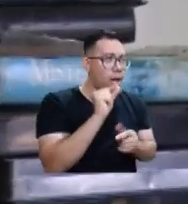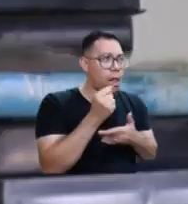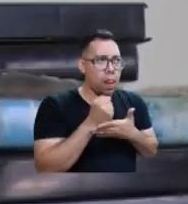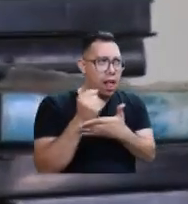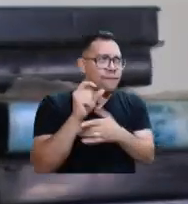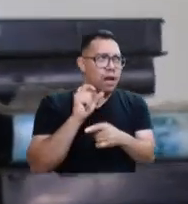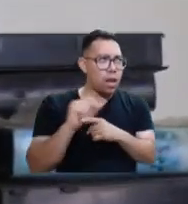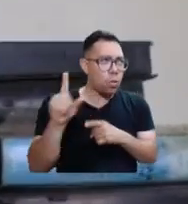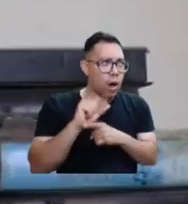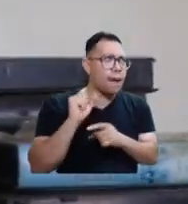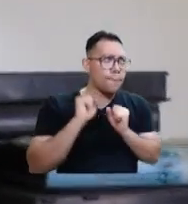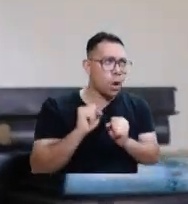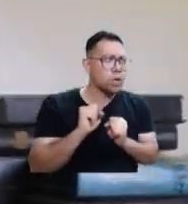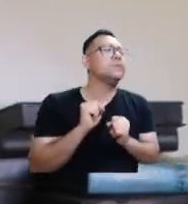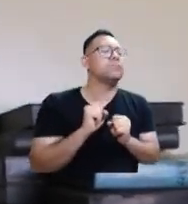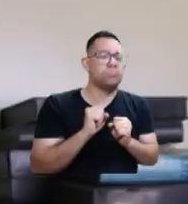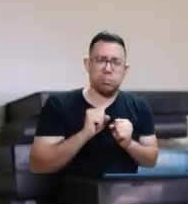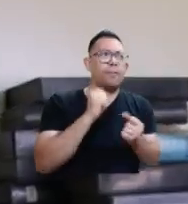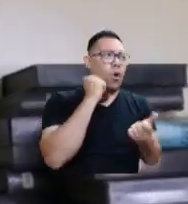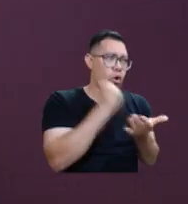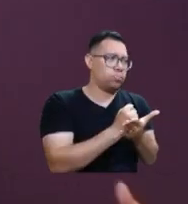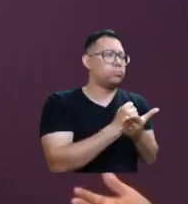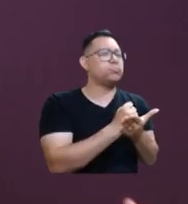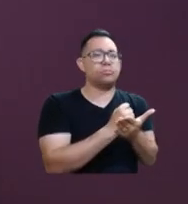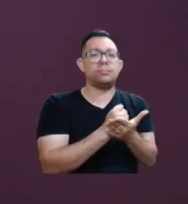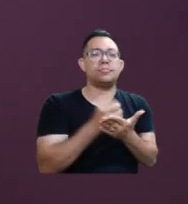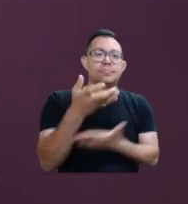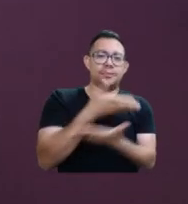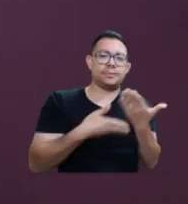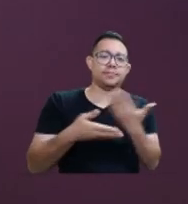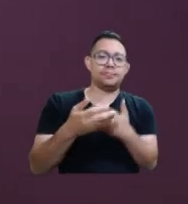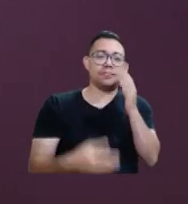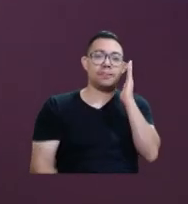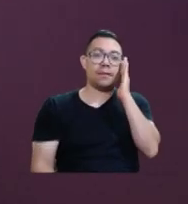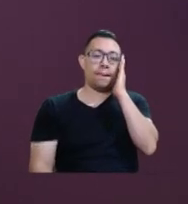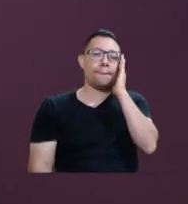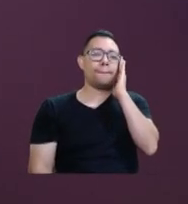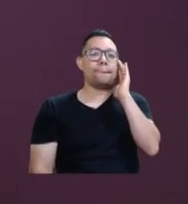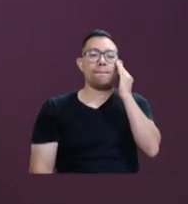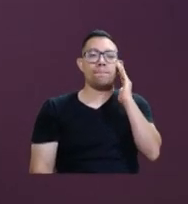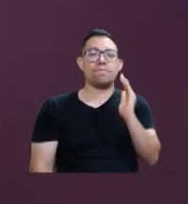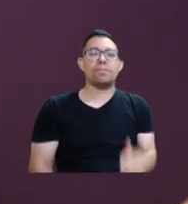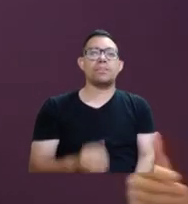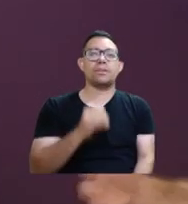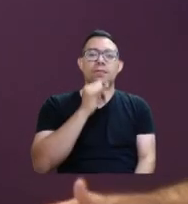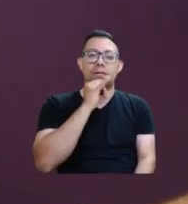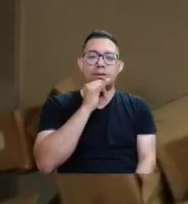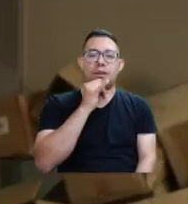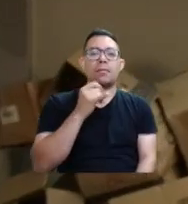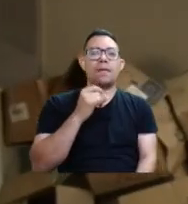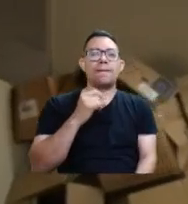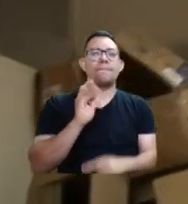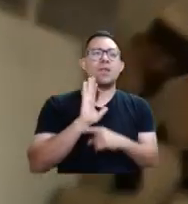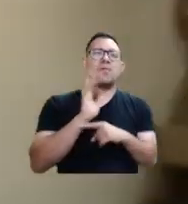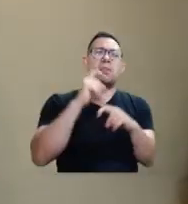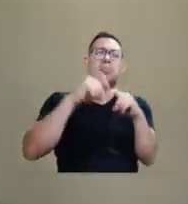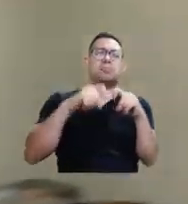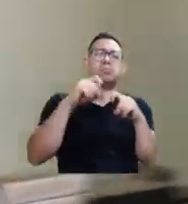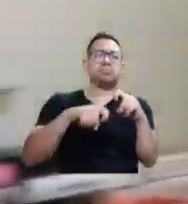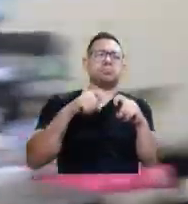essa história do cinema. Então, assim, enfim, dá um final para esse filme também, mas esses filmes comerciais, os